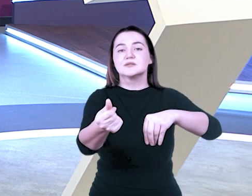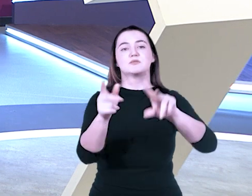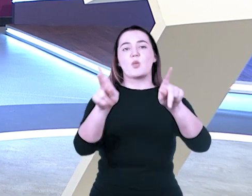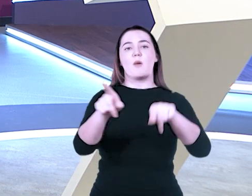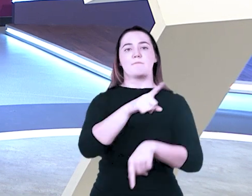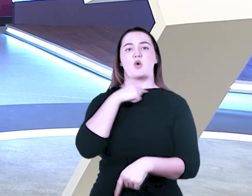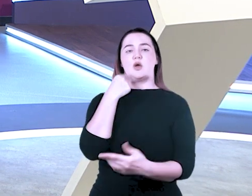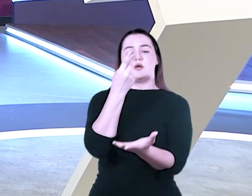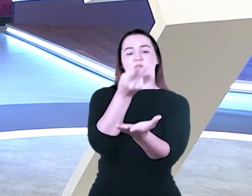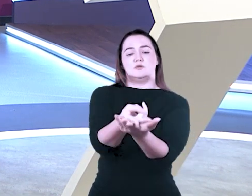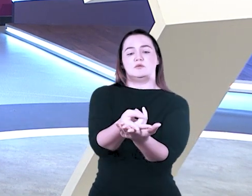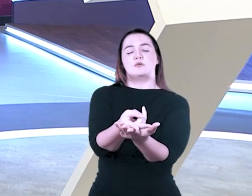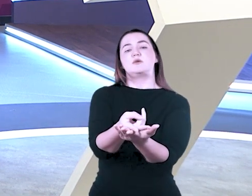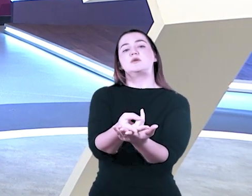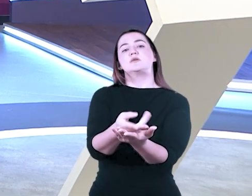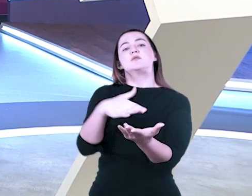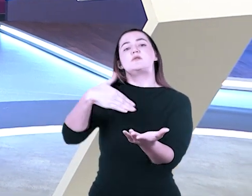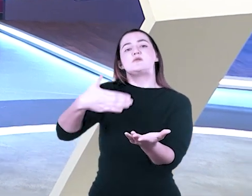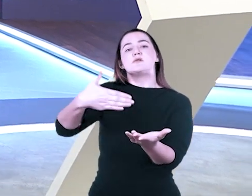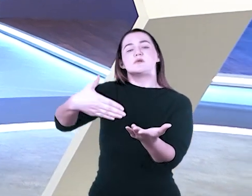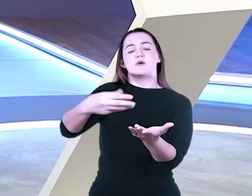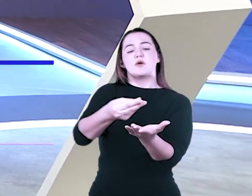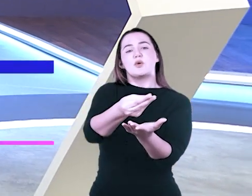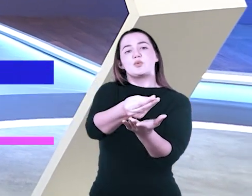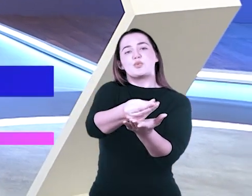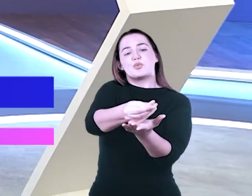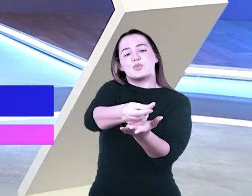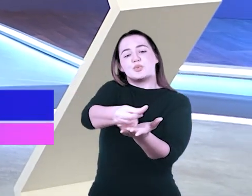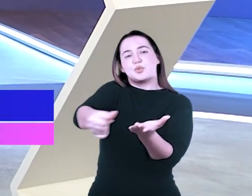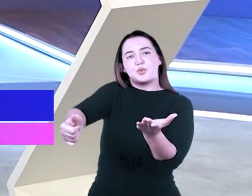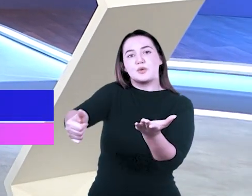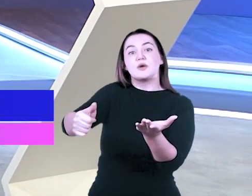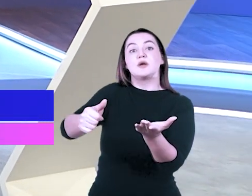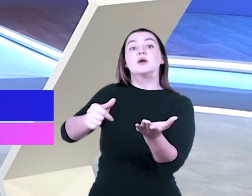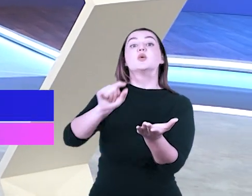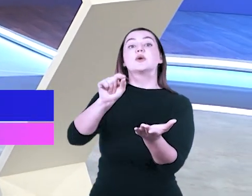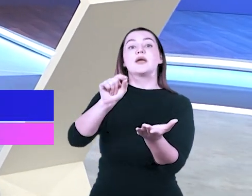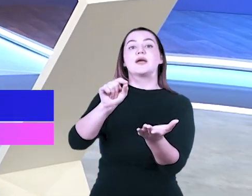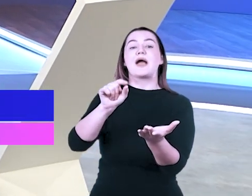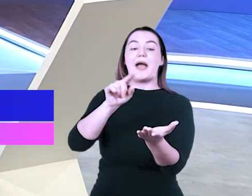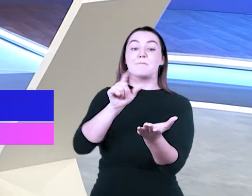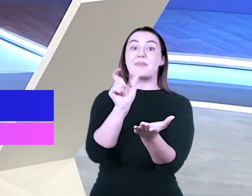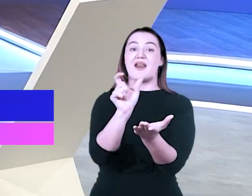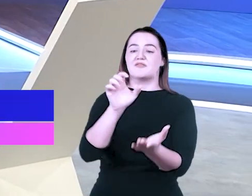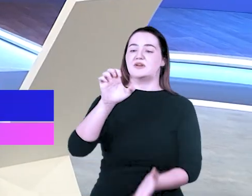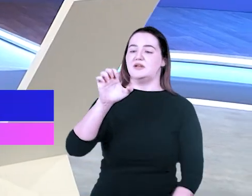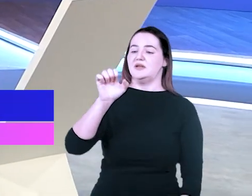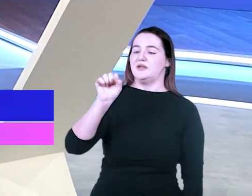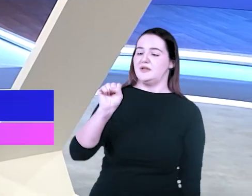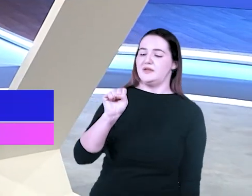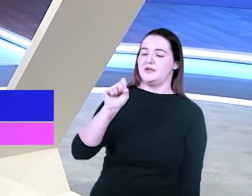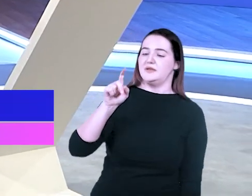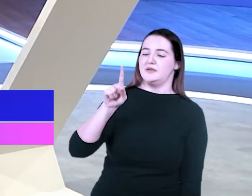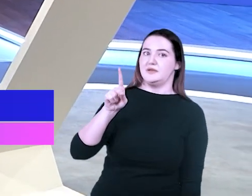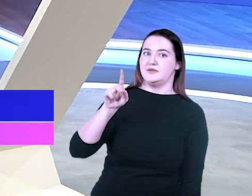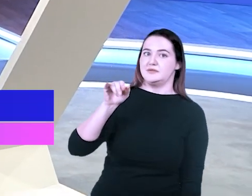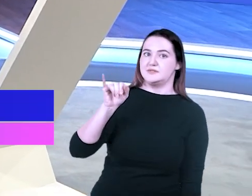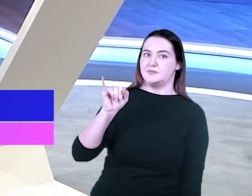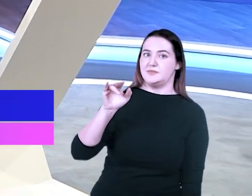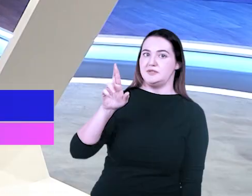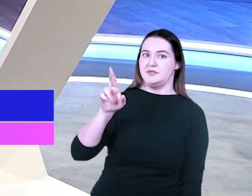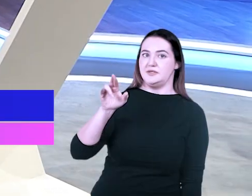deu. O termo espírito aqui significa fôlego de vida, sopro de